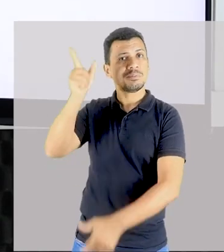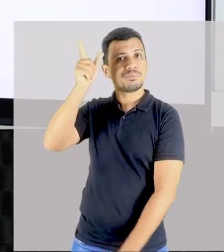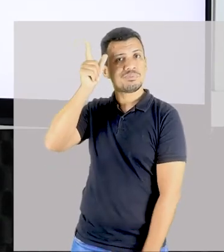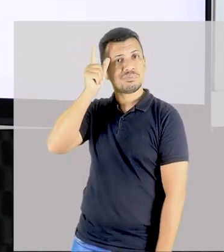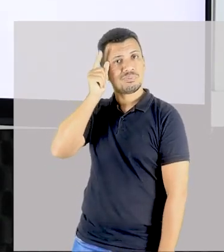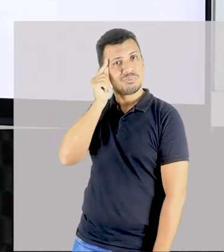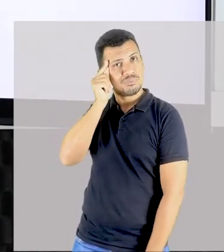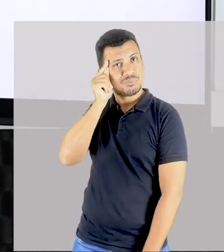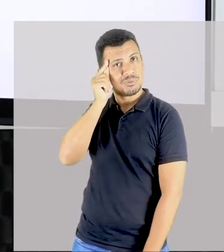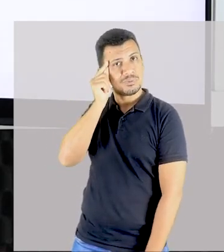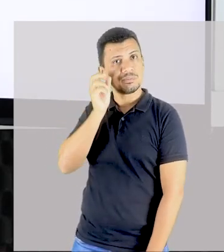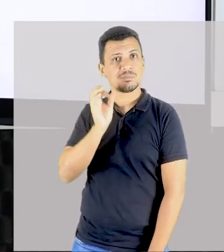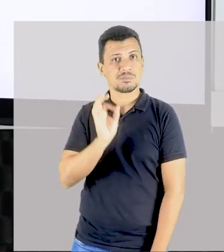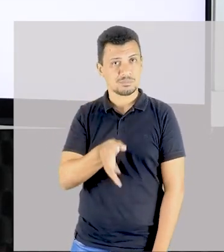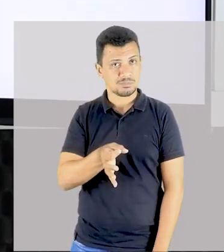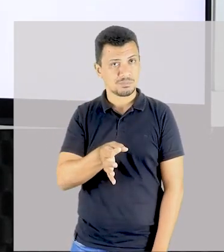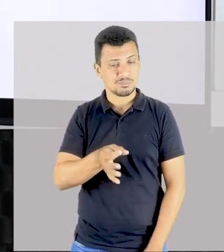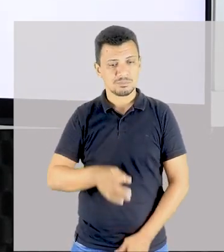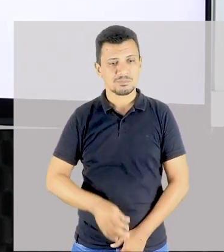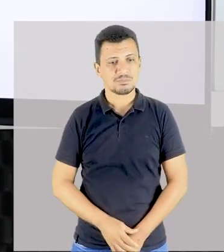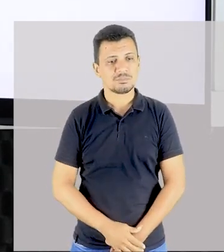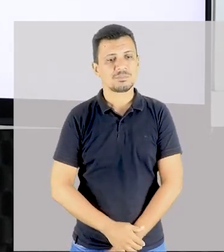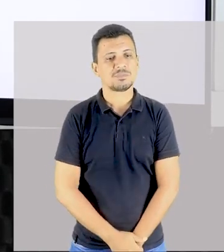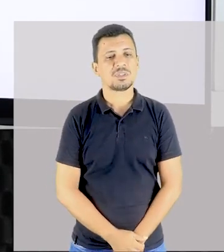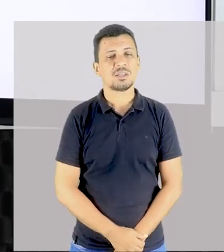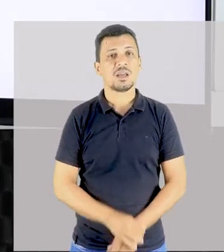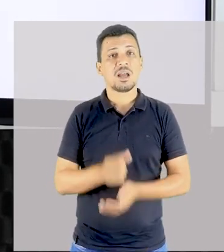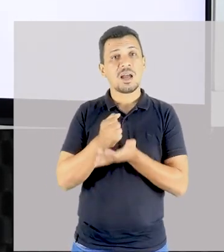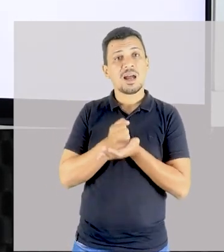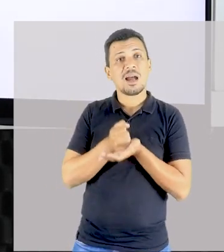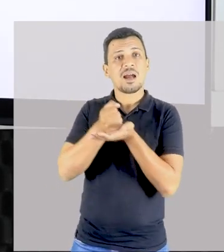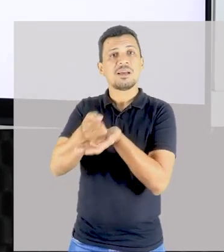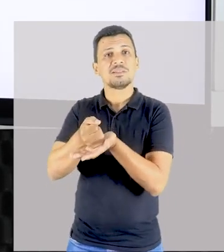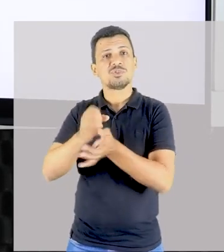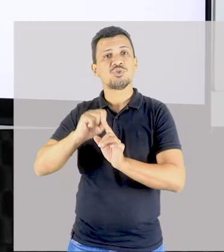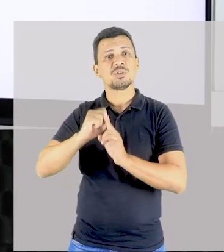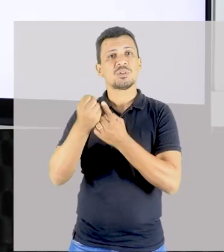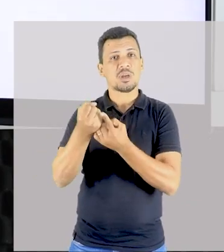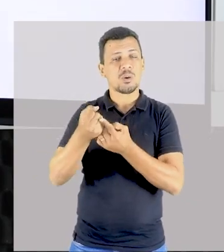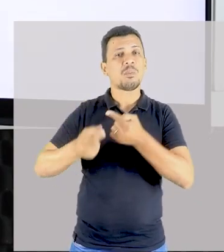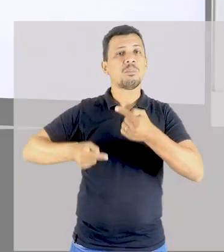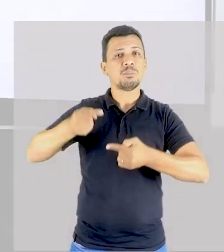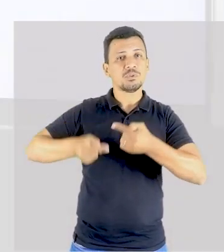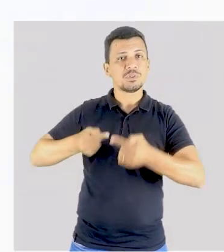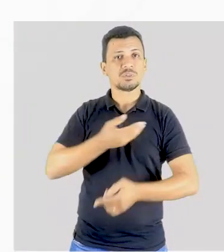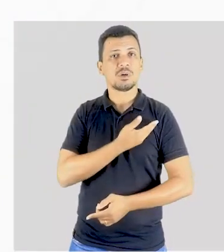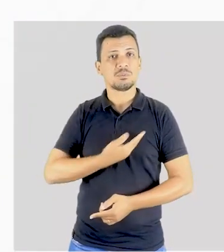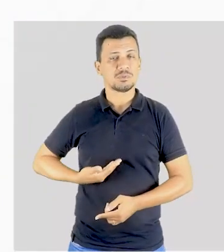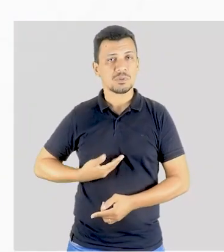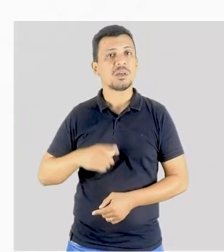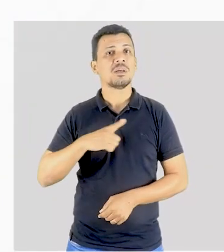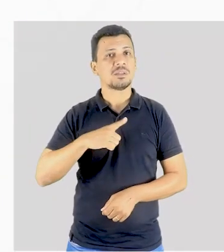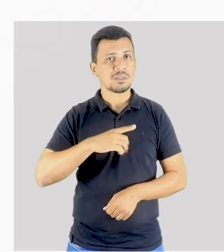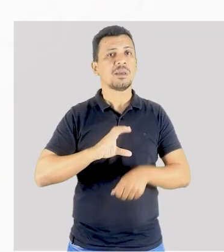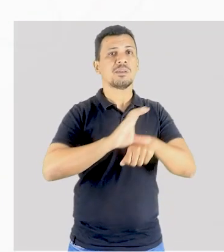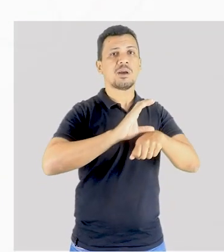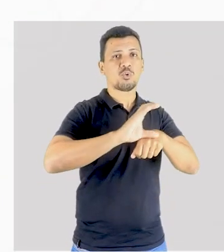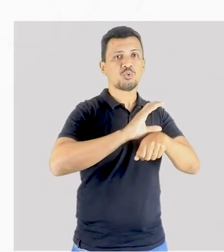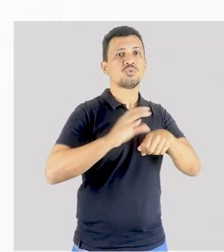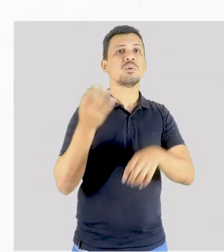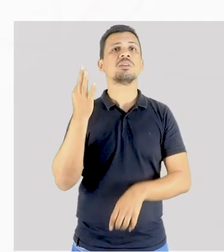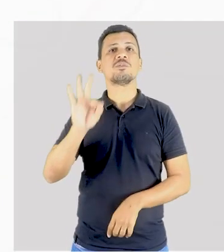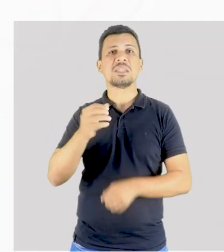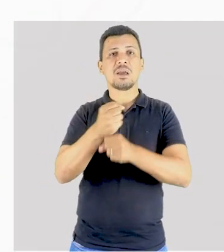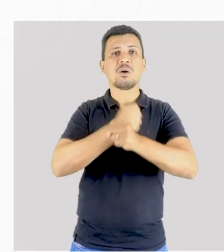social certo a assistência social é uma política pública prevista na Constituição Federal de